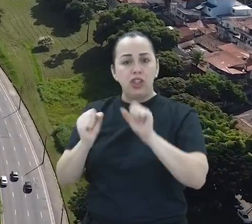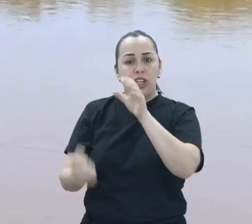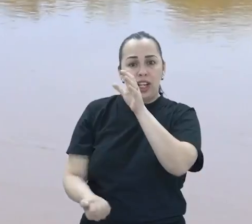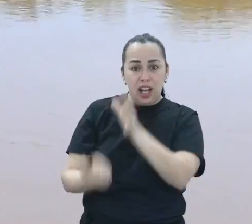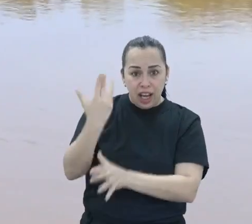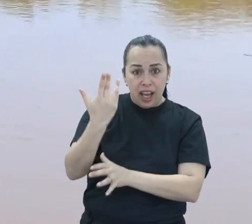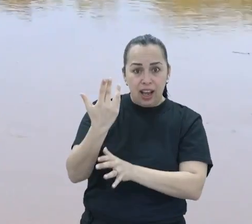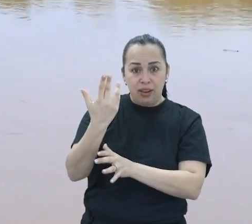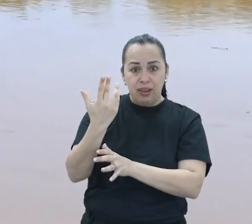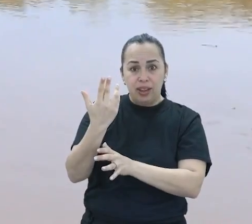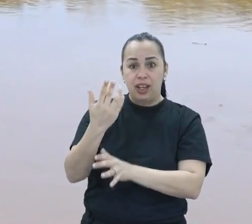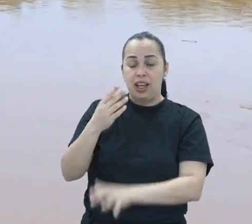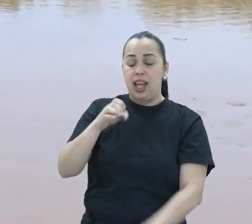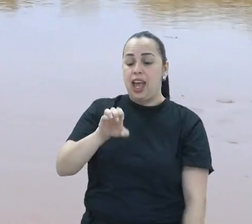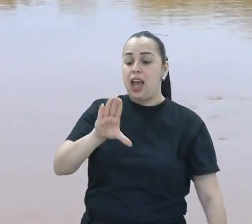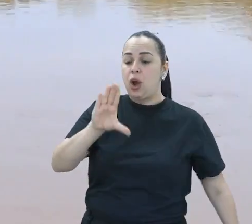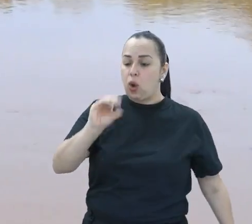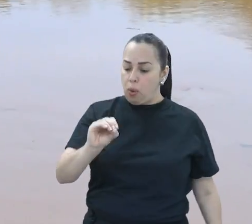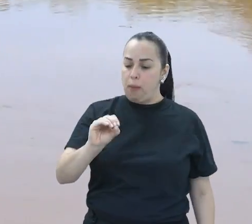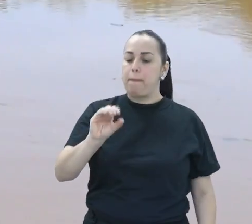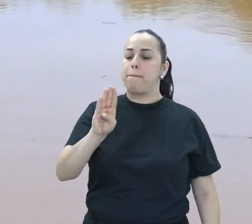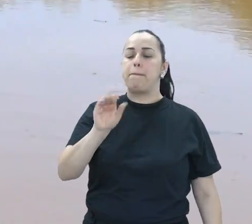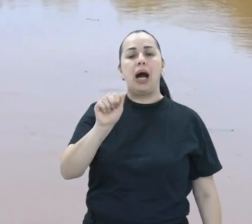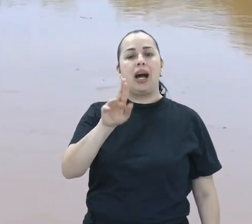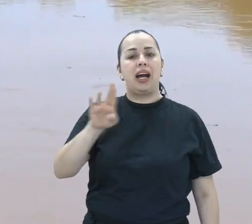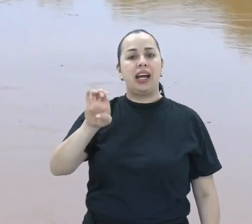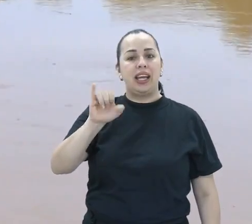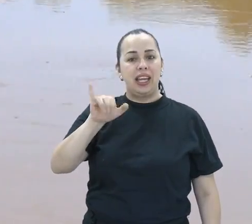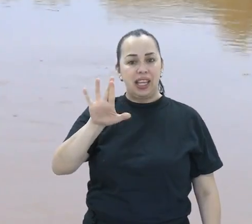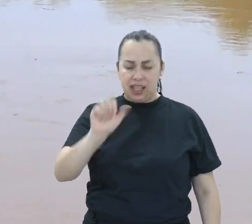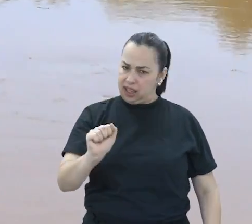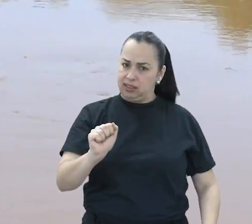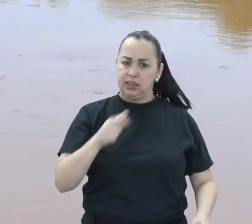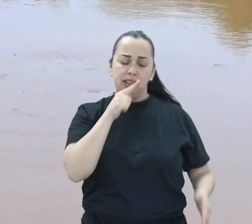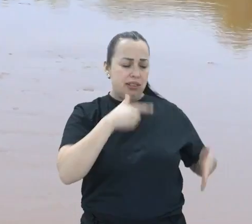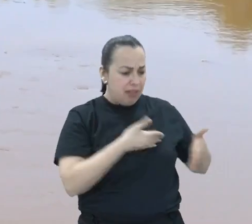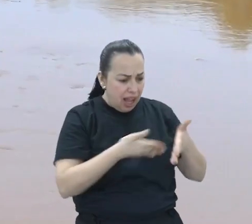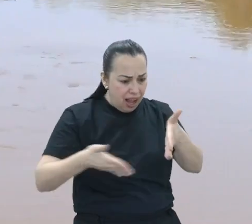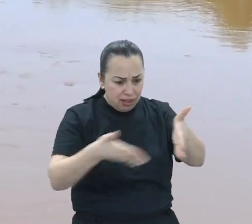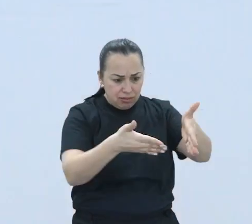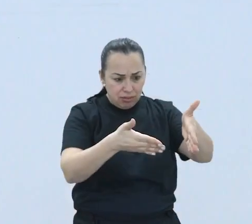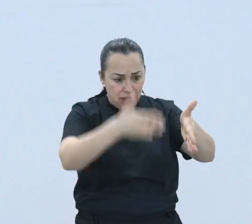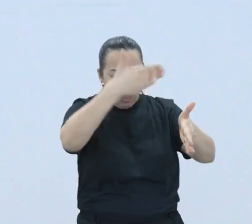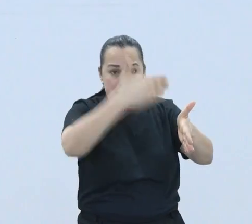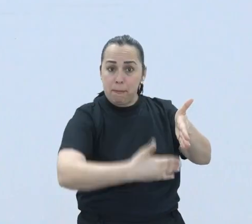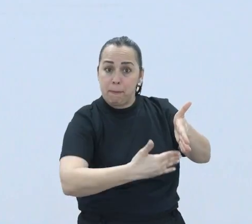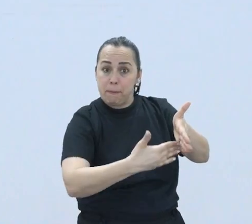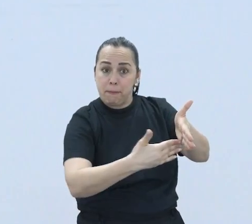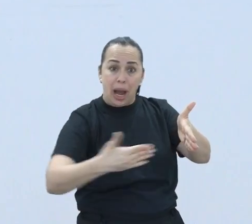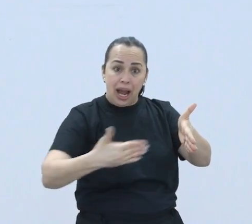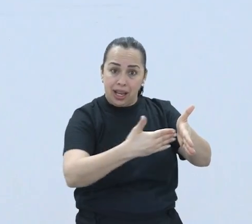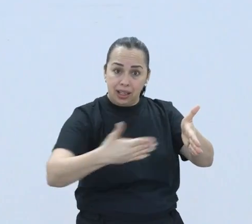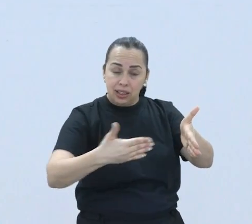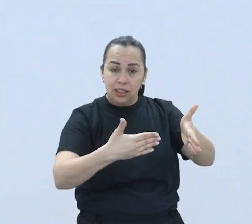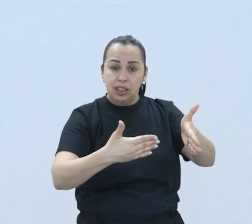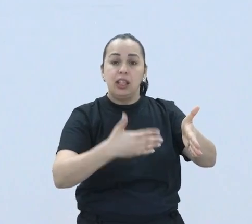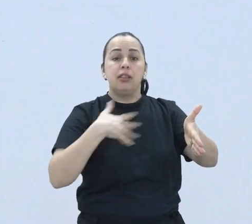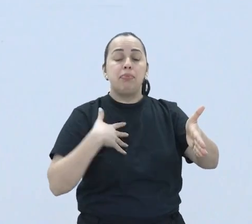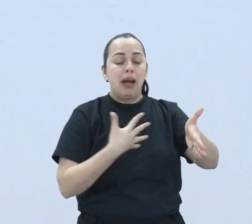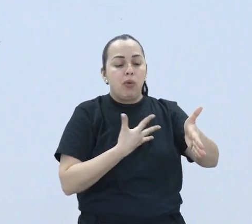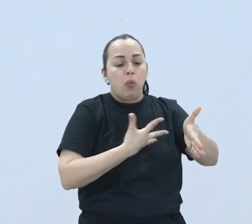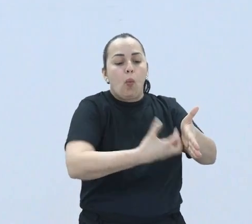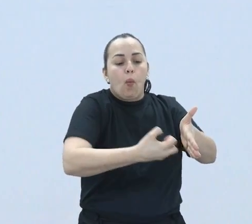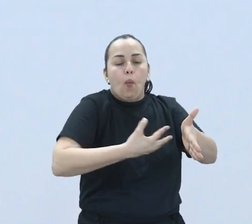instalar sistemas de ecobarreiras na rede hidrográfica de São José. A proposta é criar uma barreira